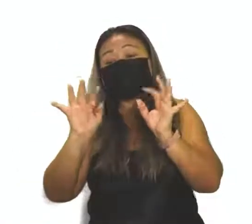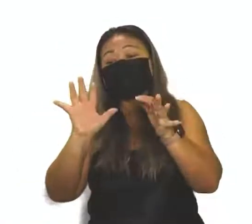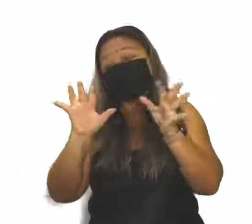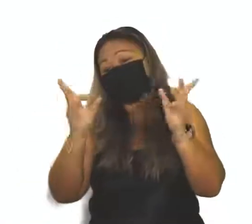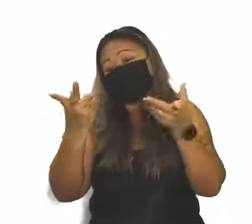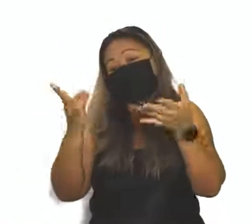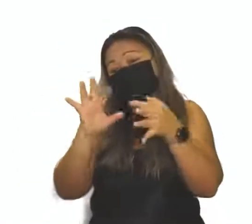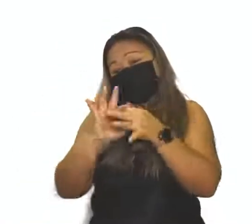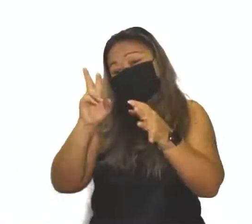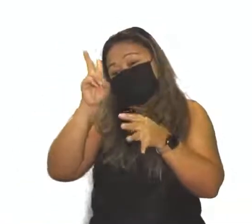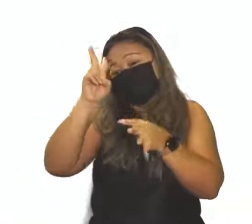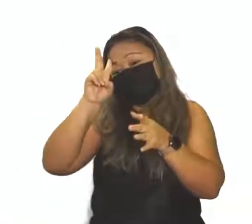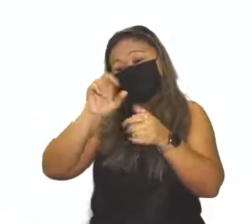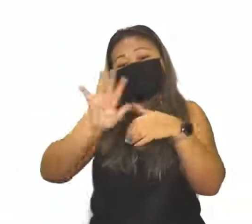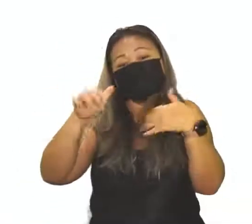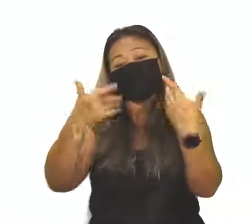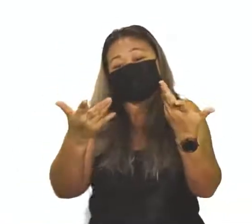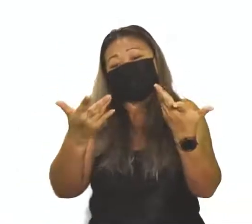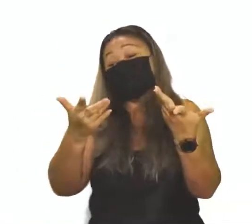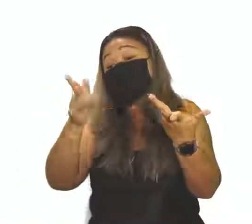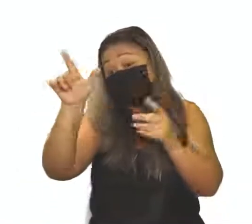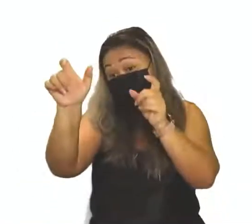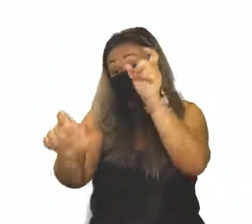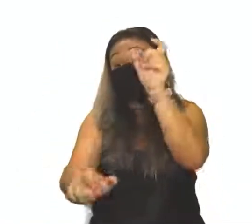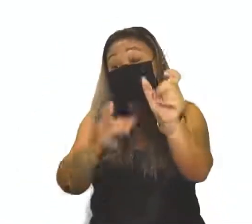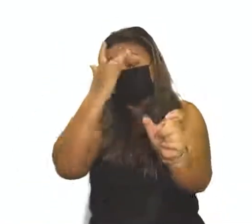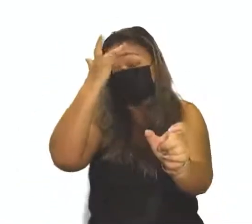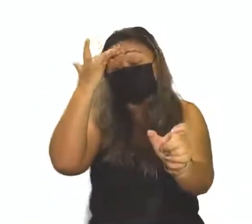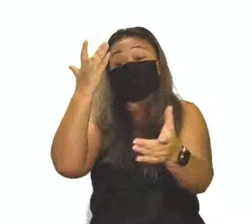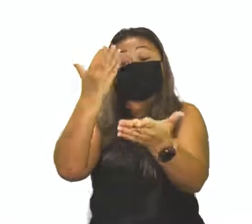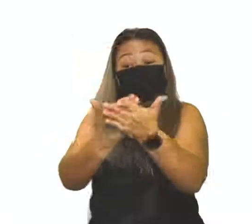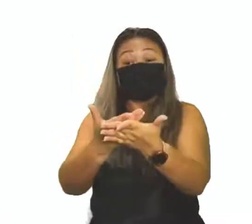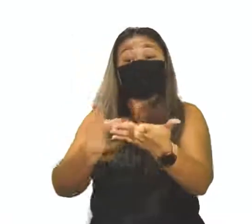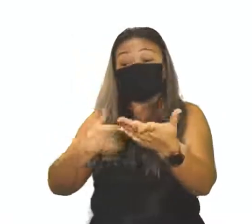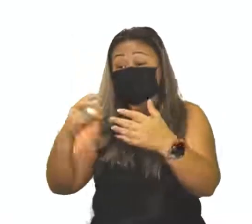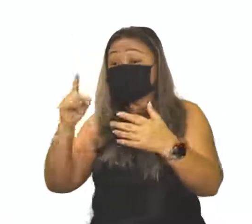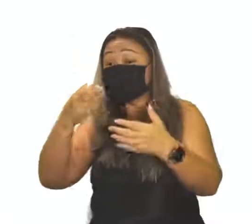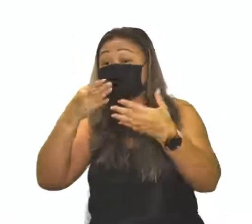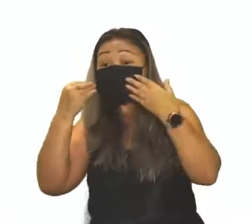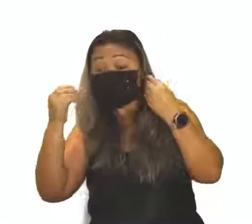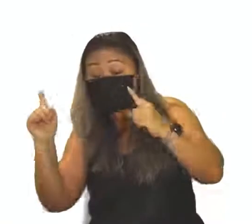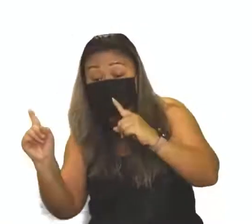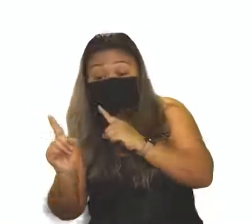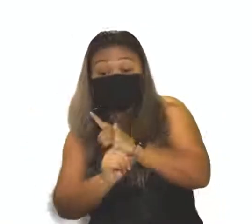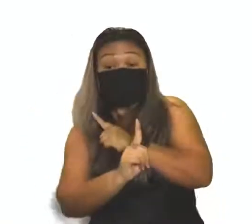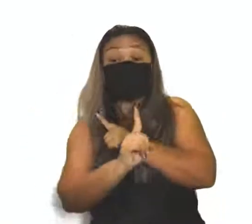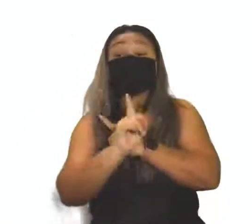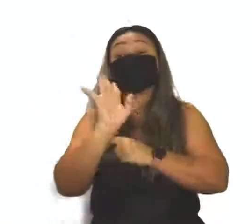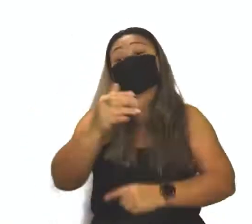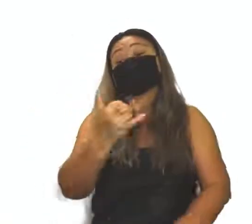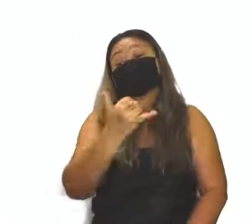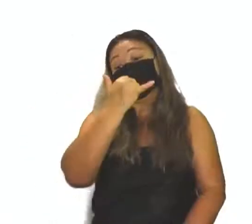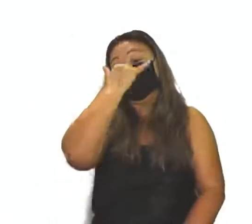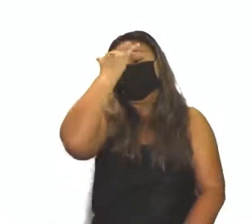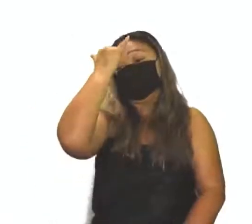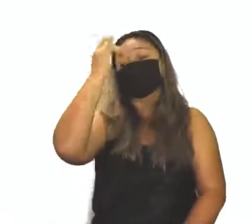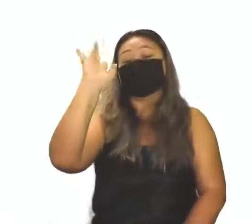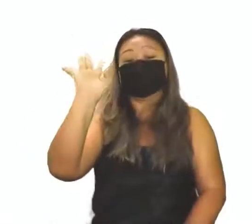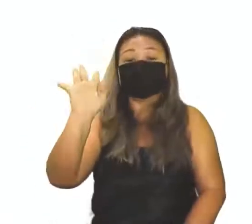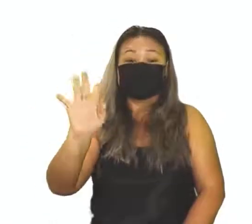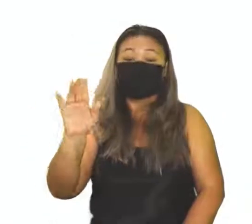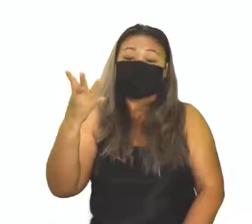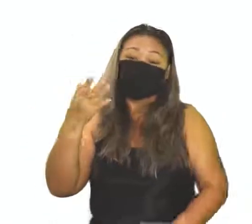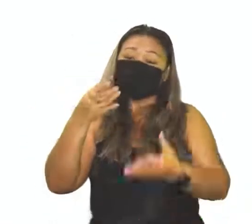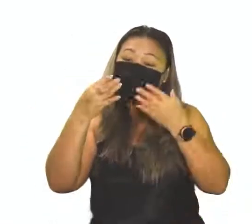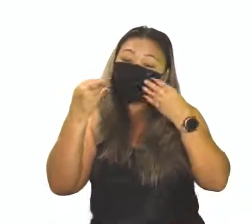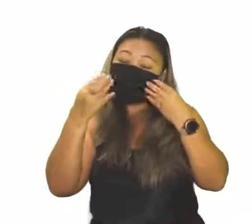mas muitas pessoas acreditam que se na rua ele passar na sua frente, você não terá um bom dia. Mas pelo contrário, né? Um animal